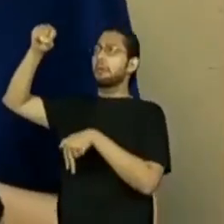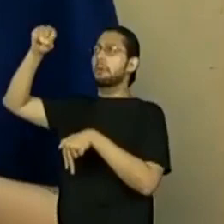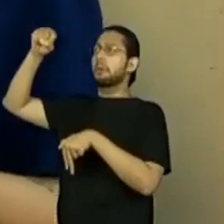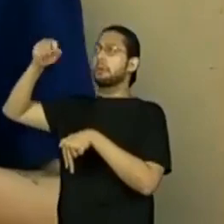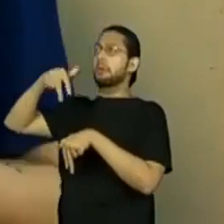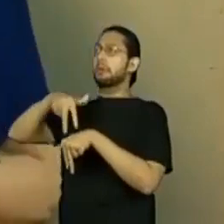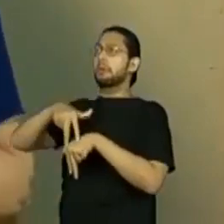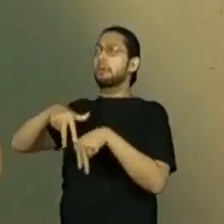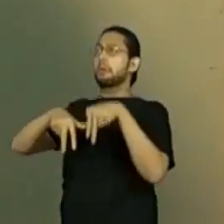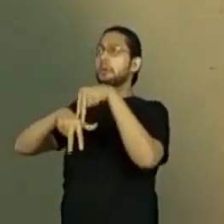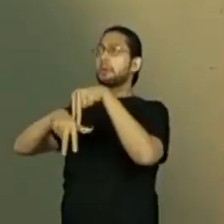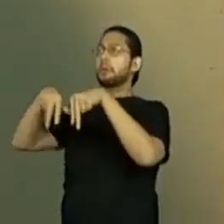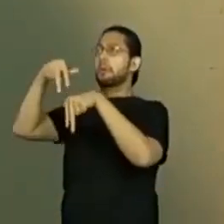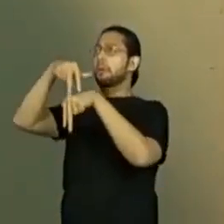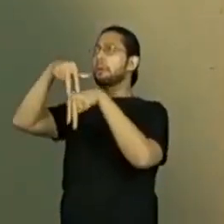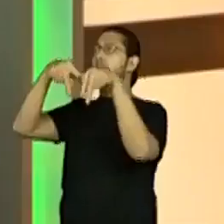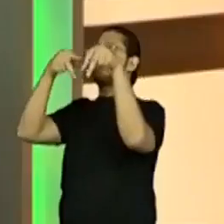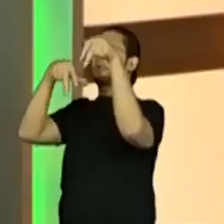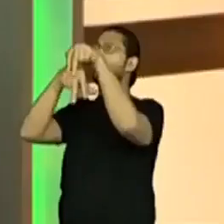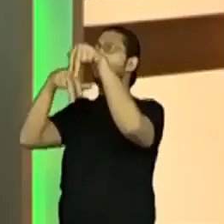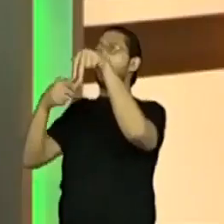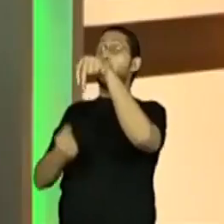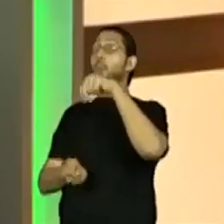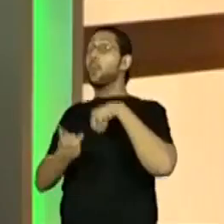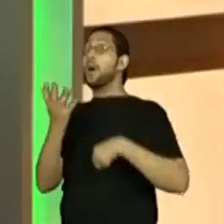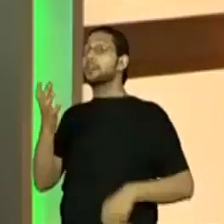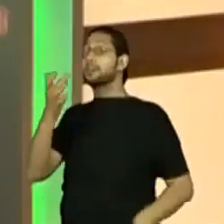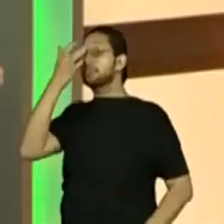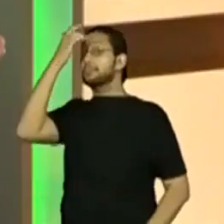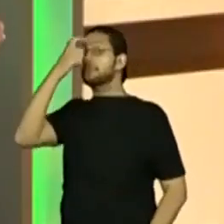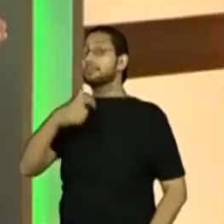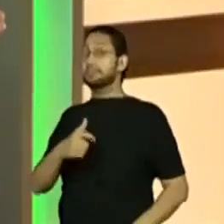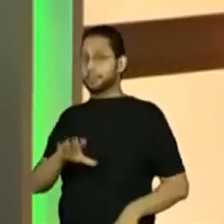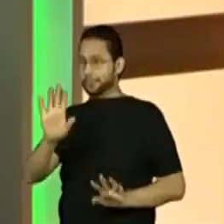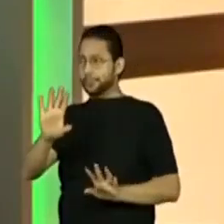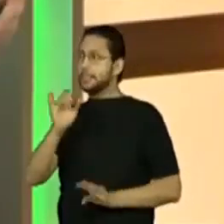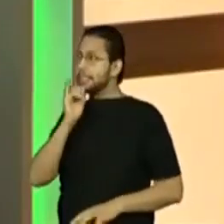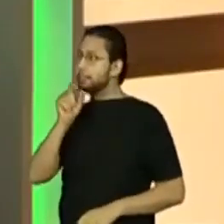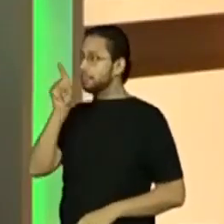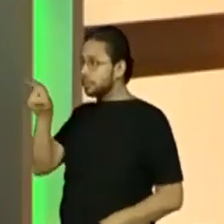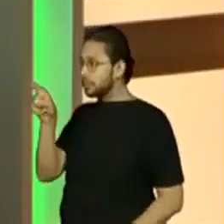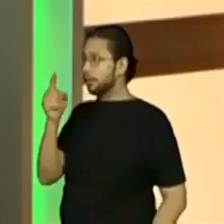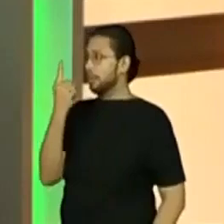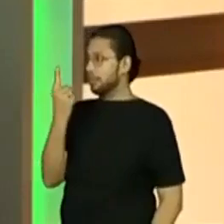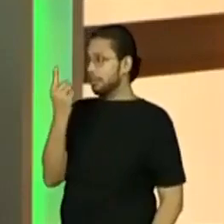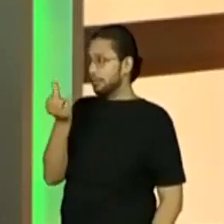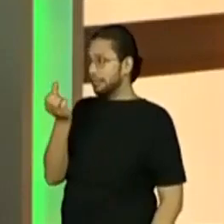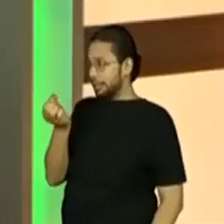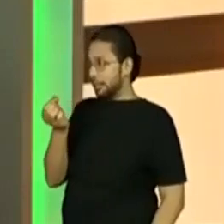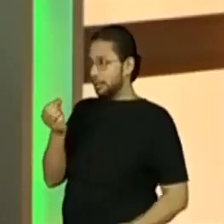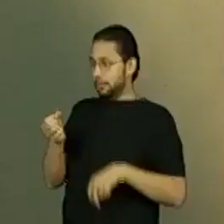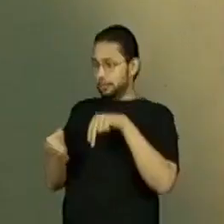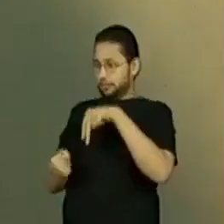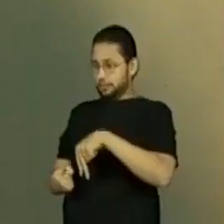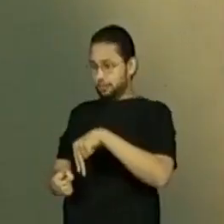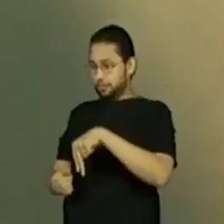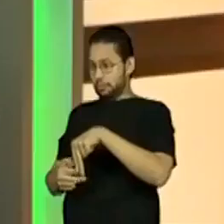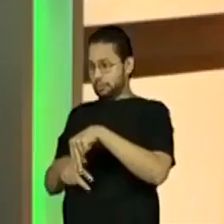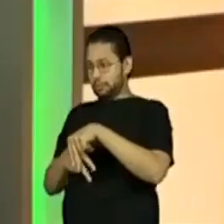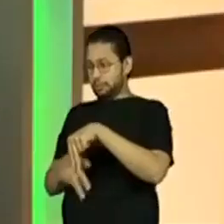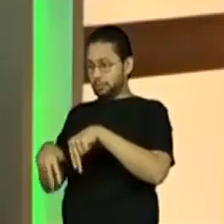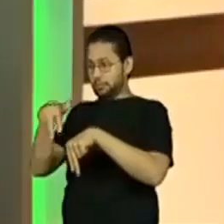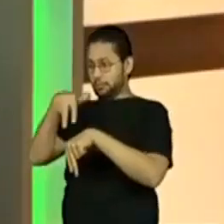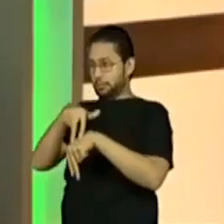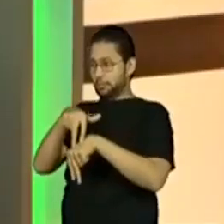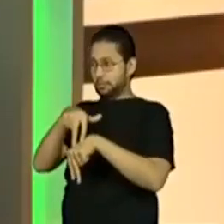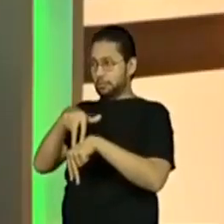no bracinho dele, vai. Peraí, deixa eu ver se eu entendi. Pegar você e Hum, colocar você em cima de você, exatamente. e